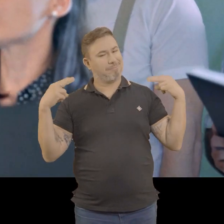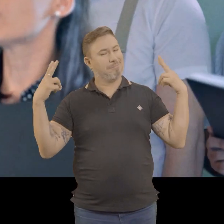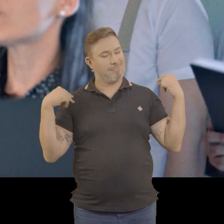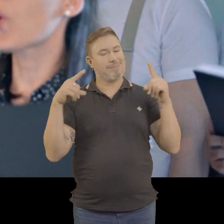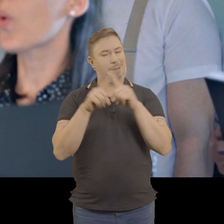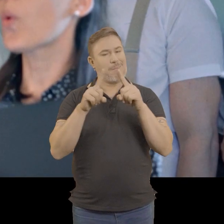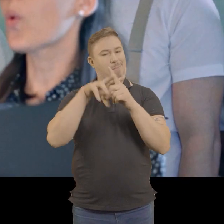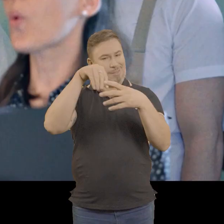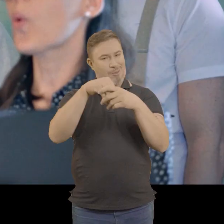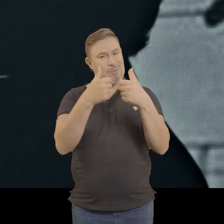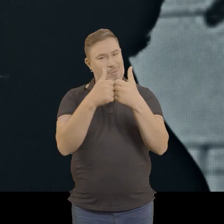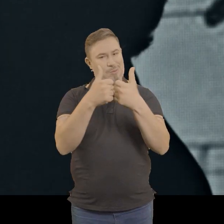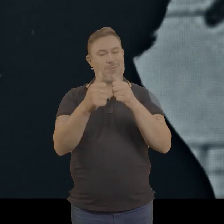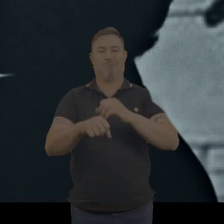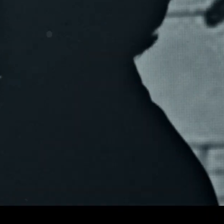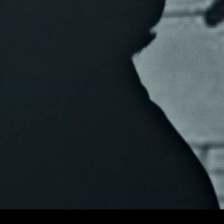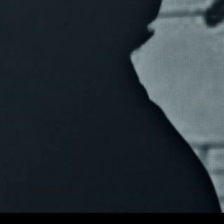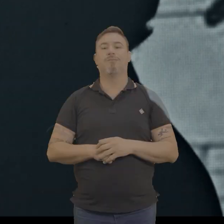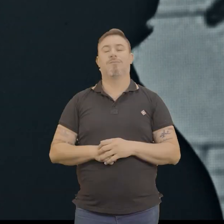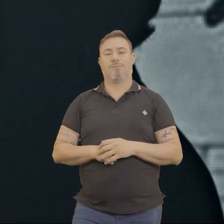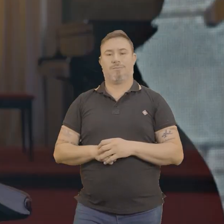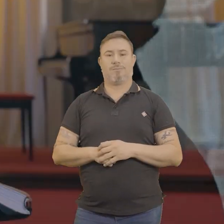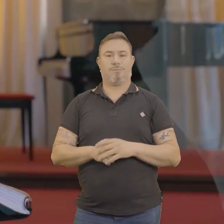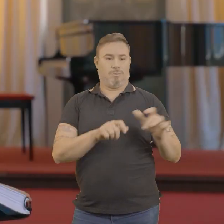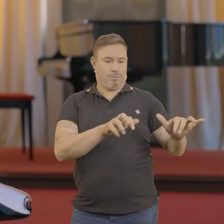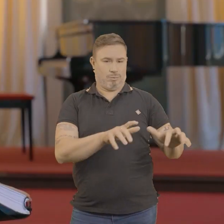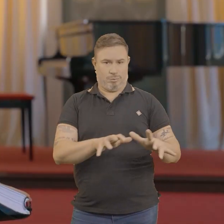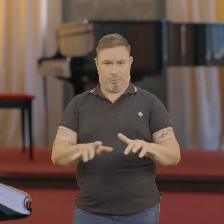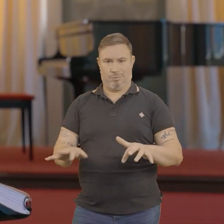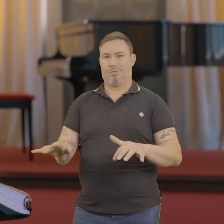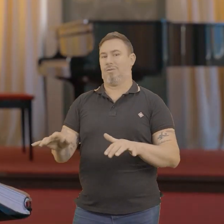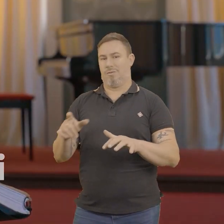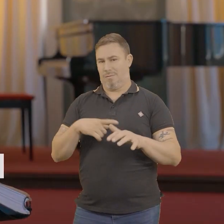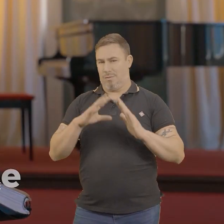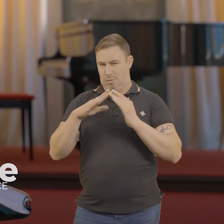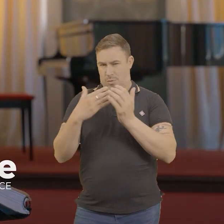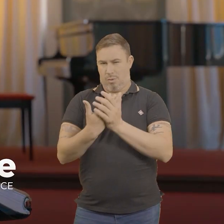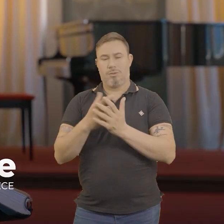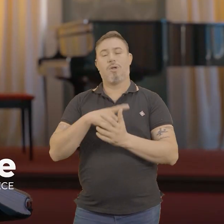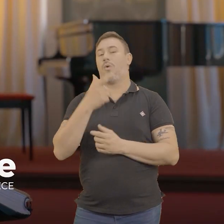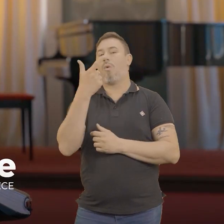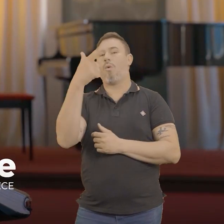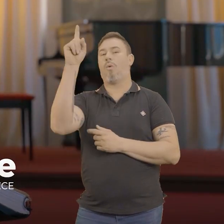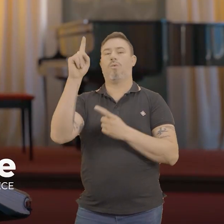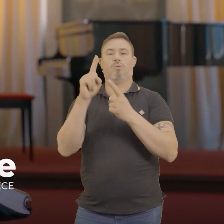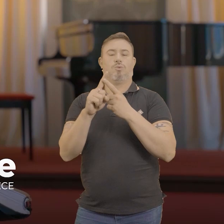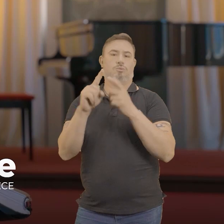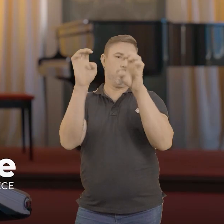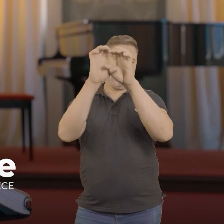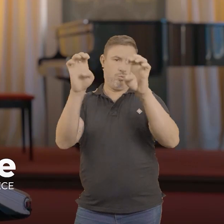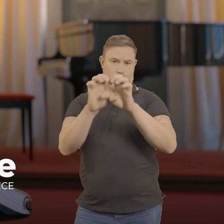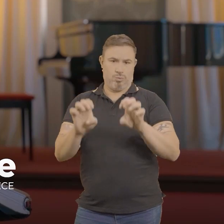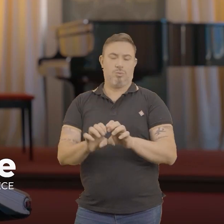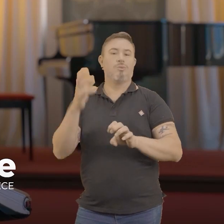o condutor. O conservatório ganha outras qualidades, eu diria, né? Que seria assim, estrutura,